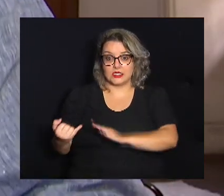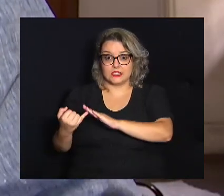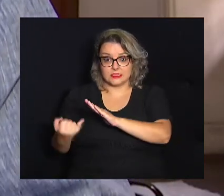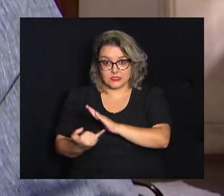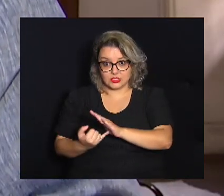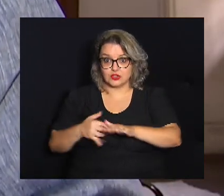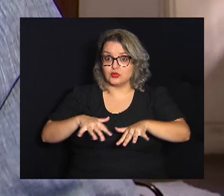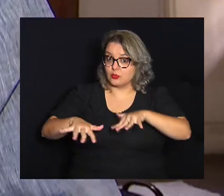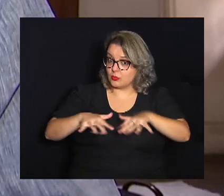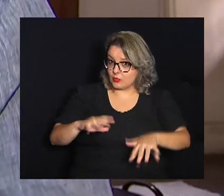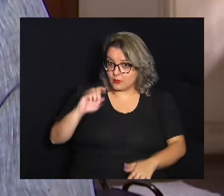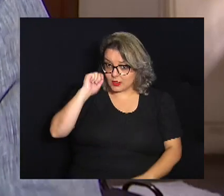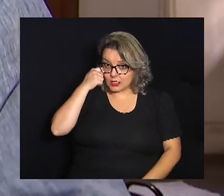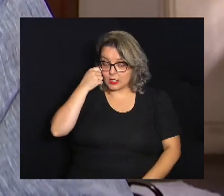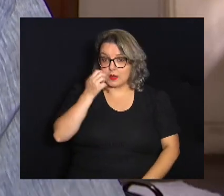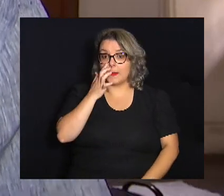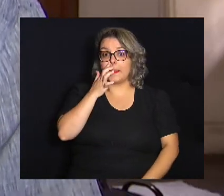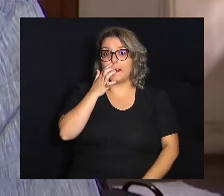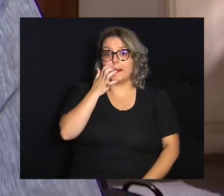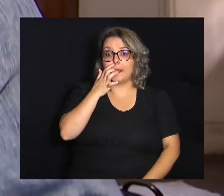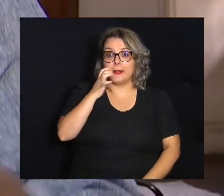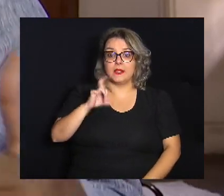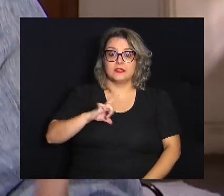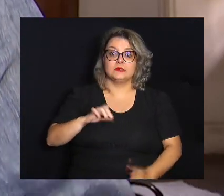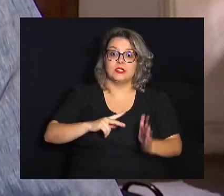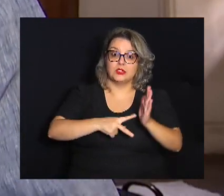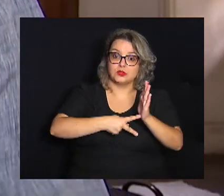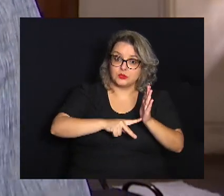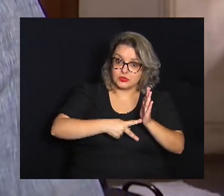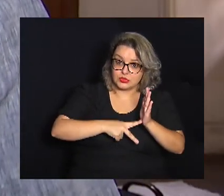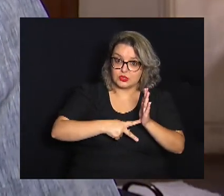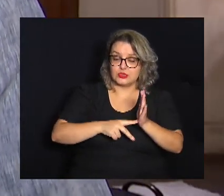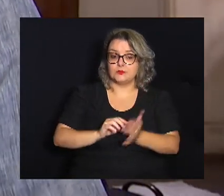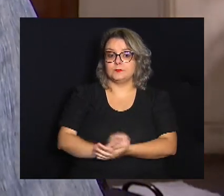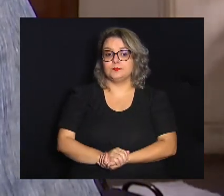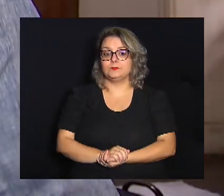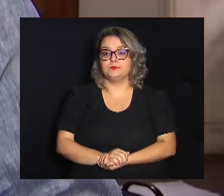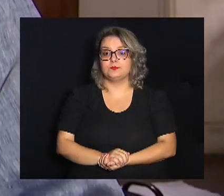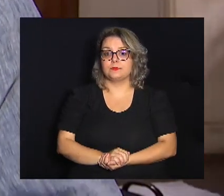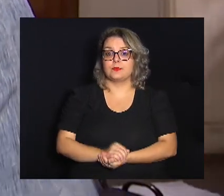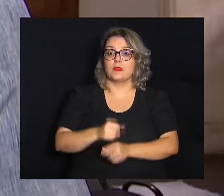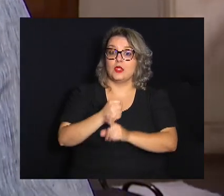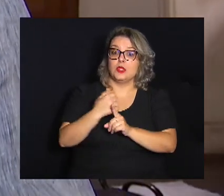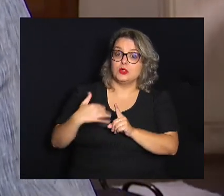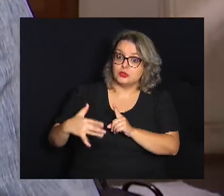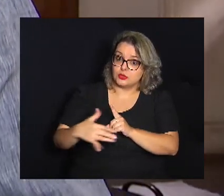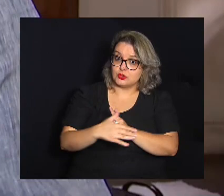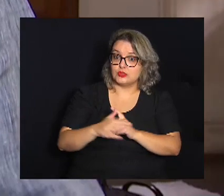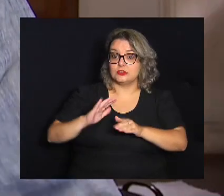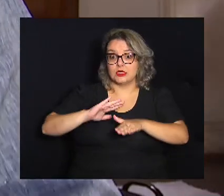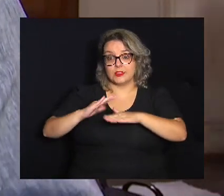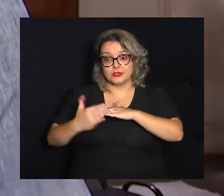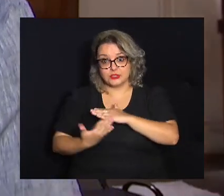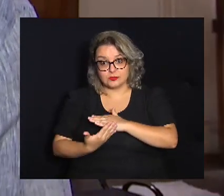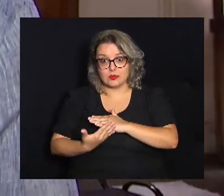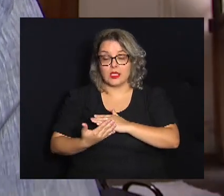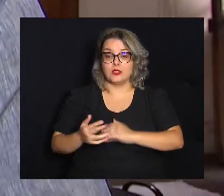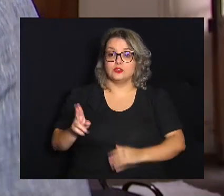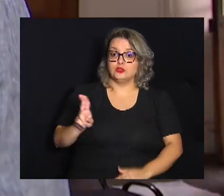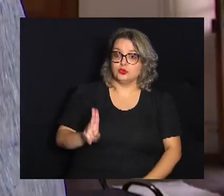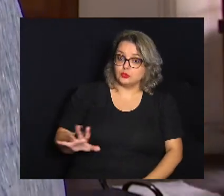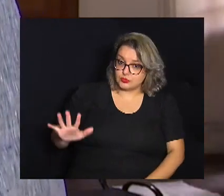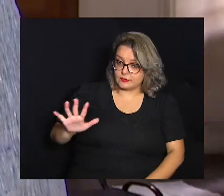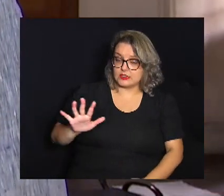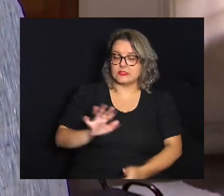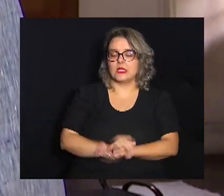negro, tem a do sindical, sociedade de bairro, universidade. Então, é com eles